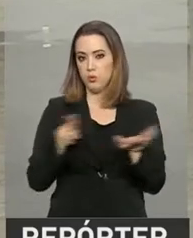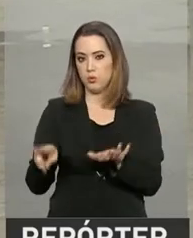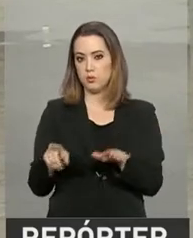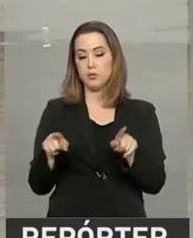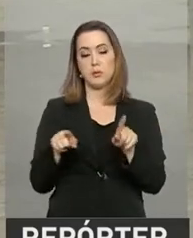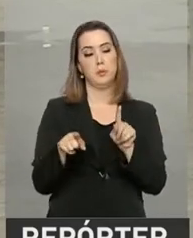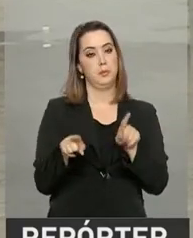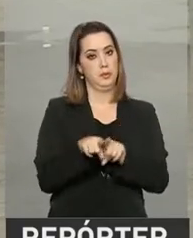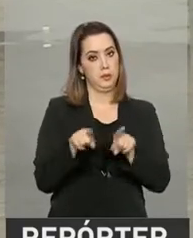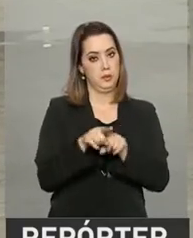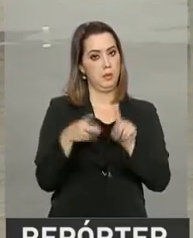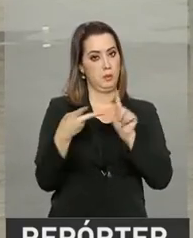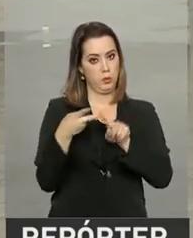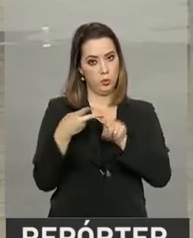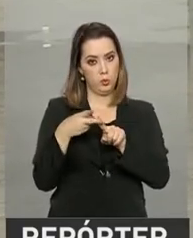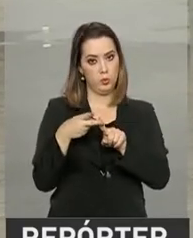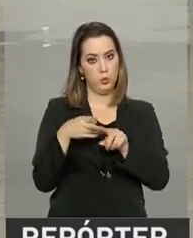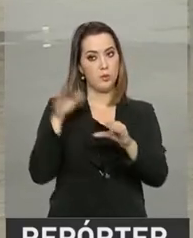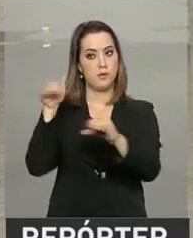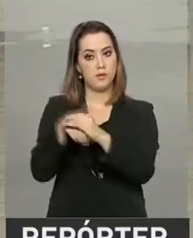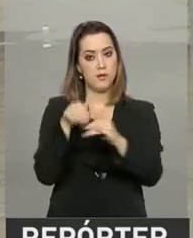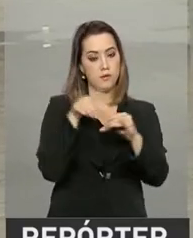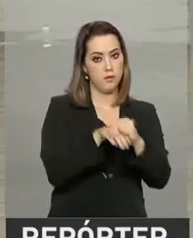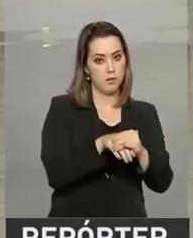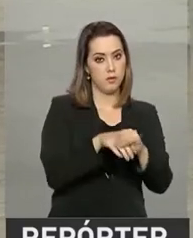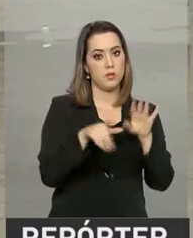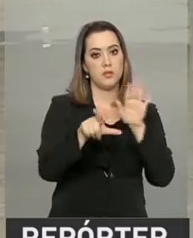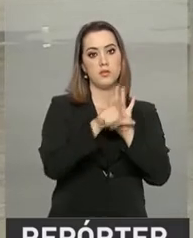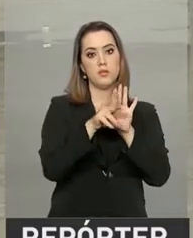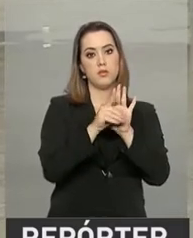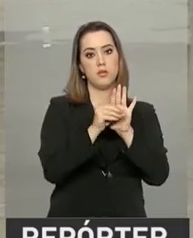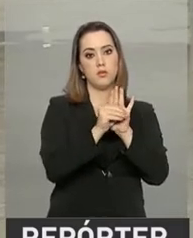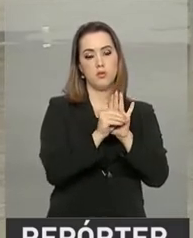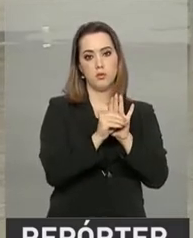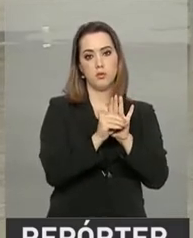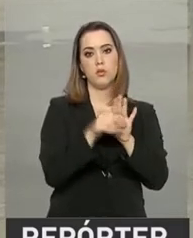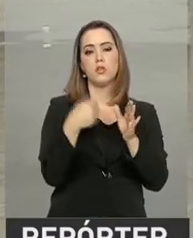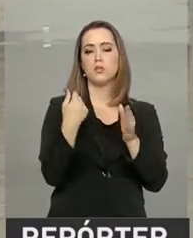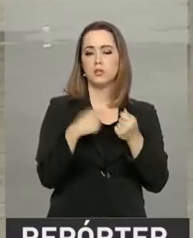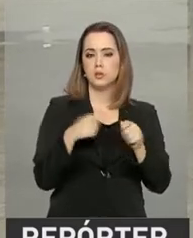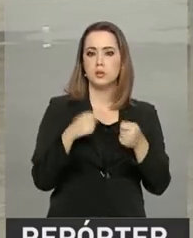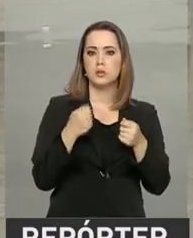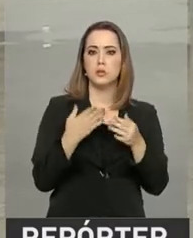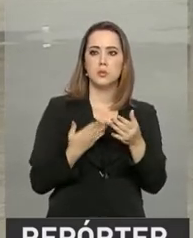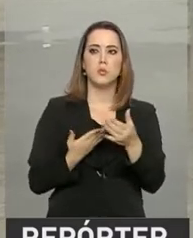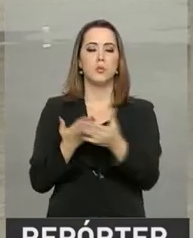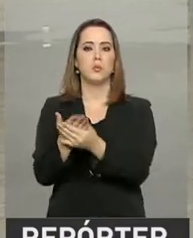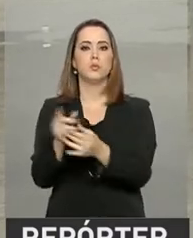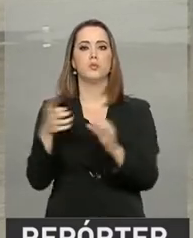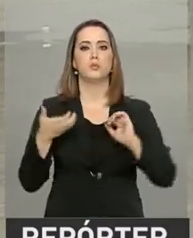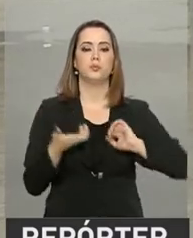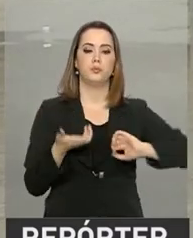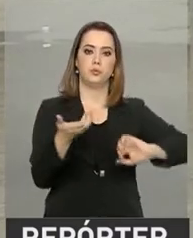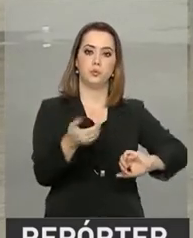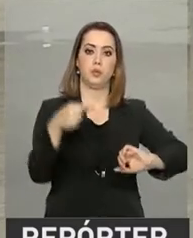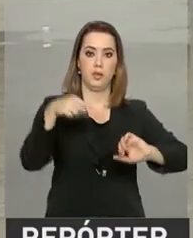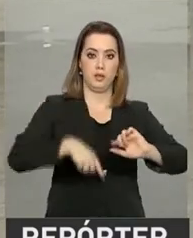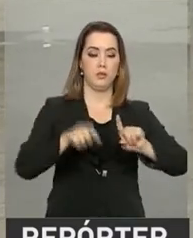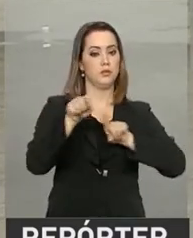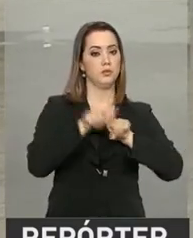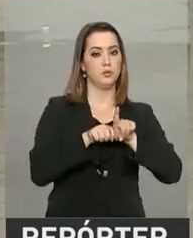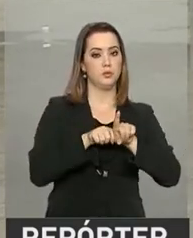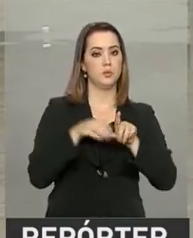2017 que o governo precisa enviar ao congresso nacional até o fim deste mês a reunião começou por volta das 15 horas